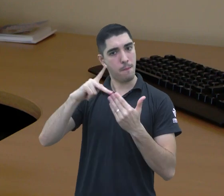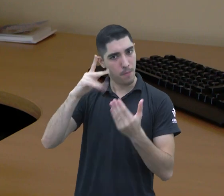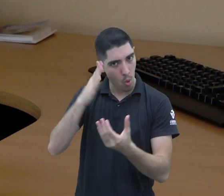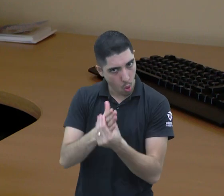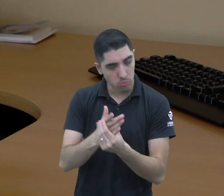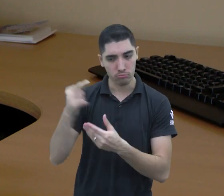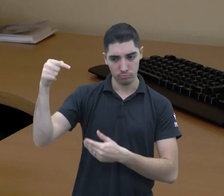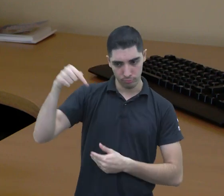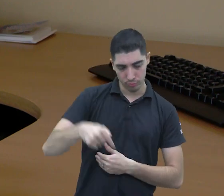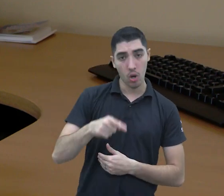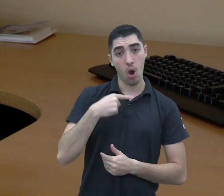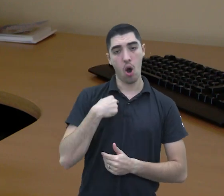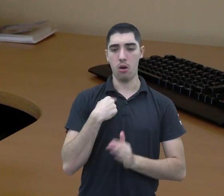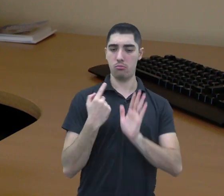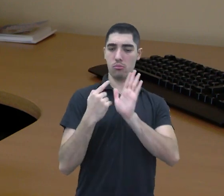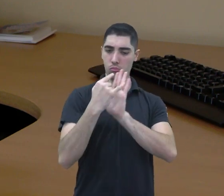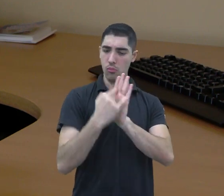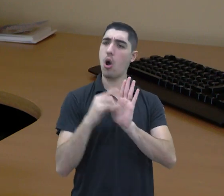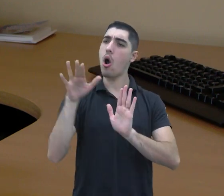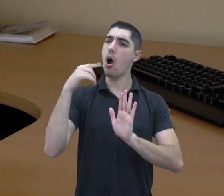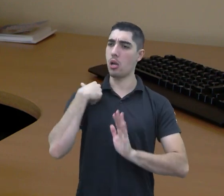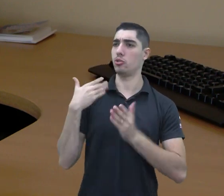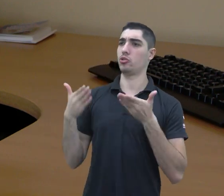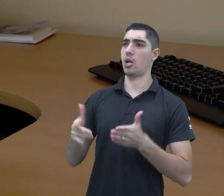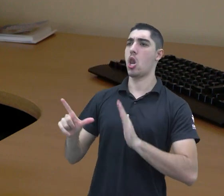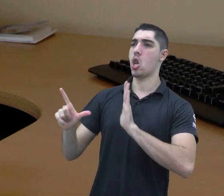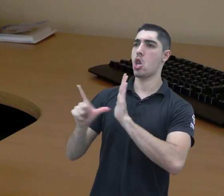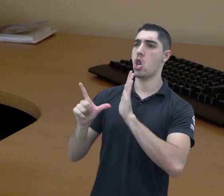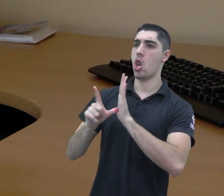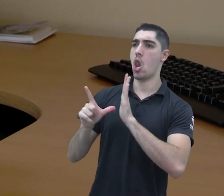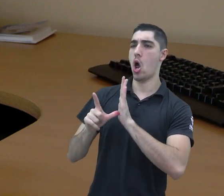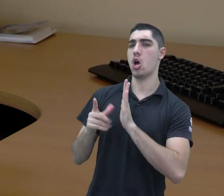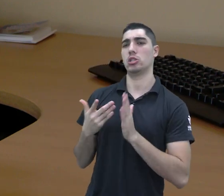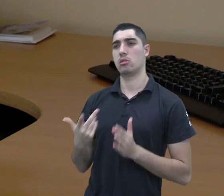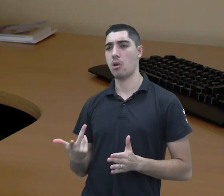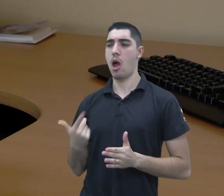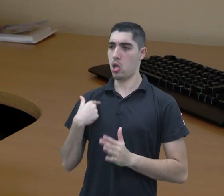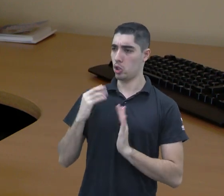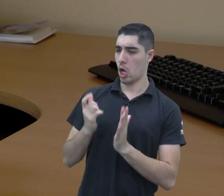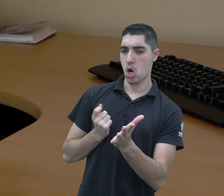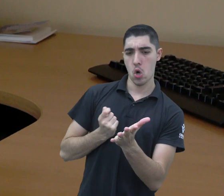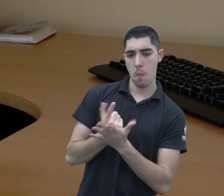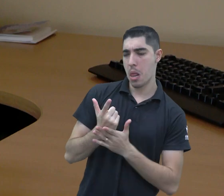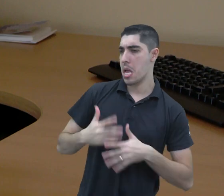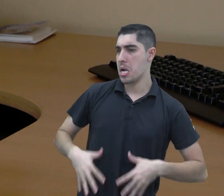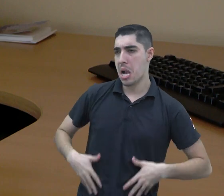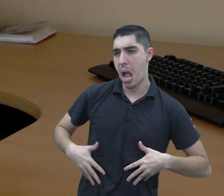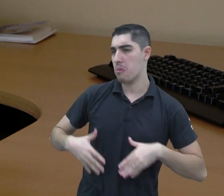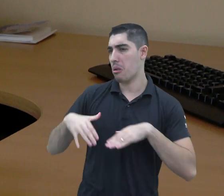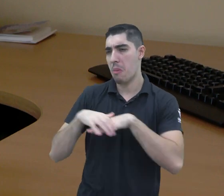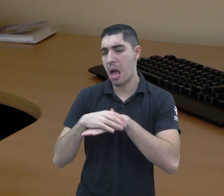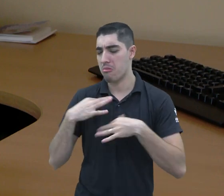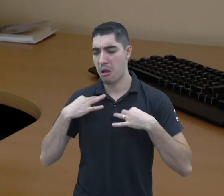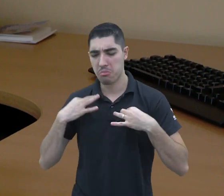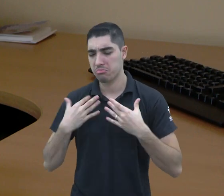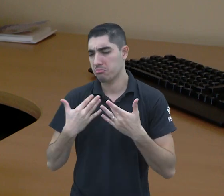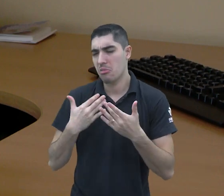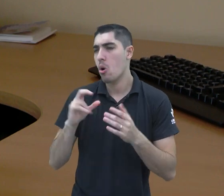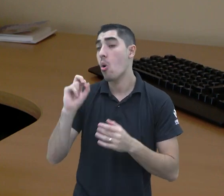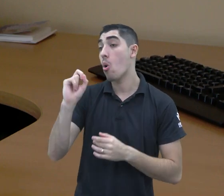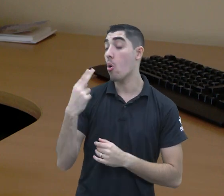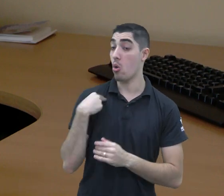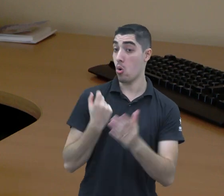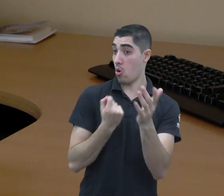PROCON. Aí você vem aqui com a nota fiscal, fala assim, olha, eu tive aqui na loja XYZ, comprei uma calça, um sapato, uma